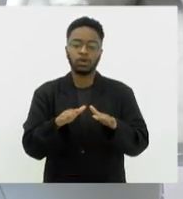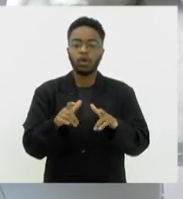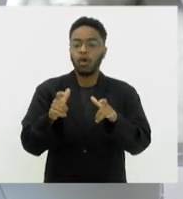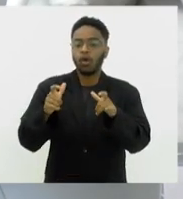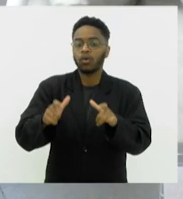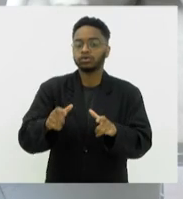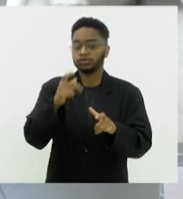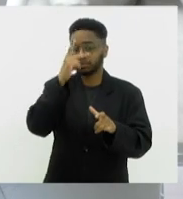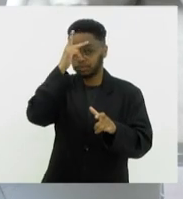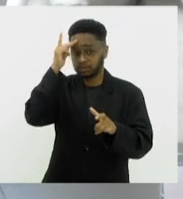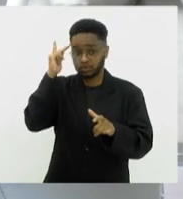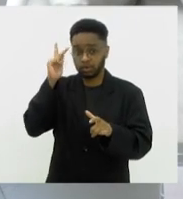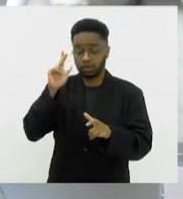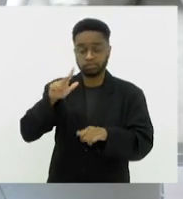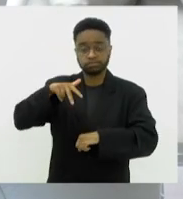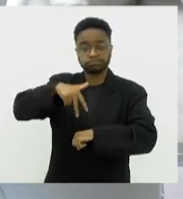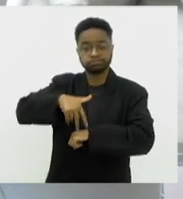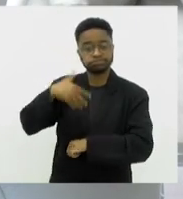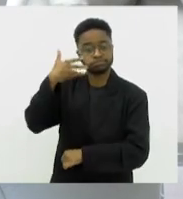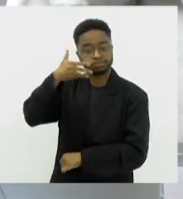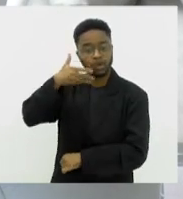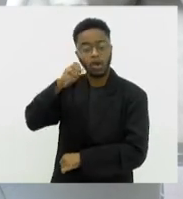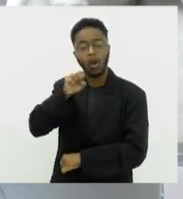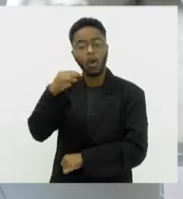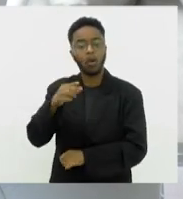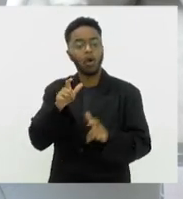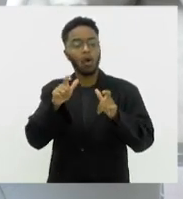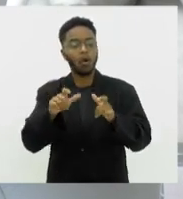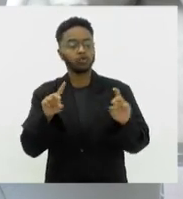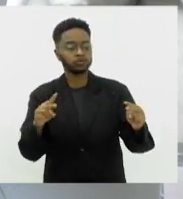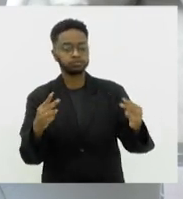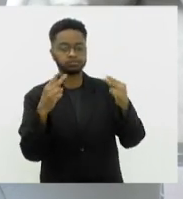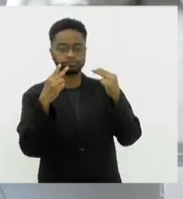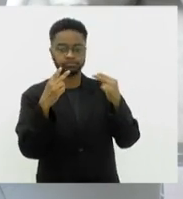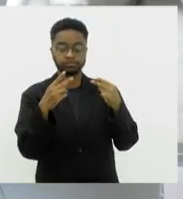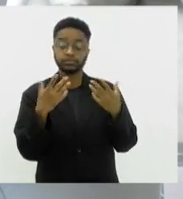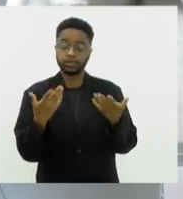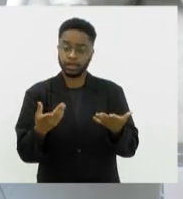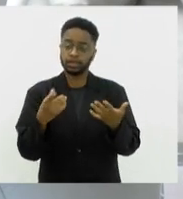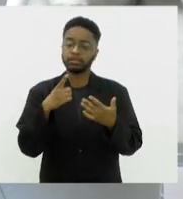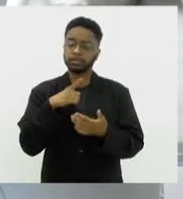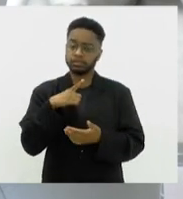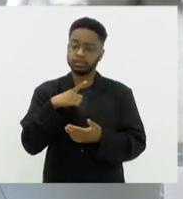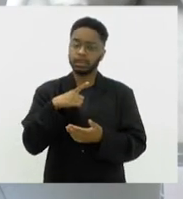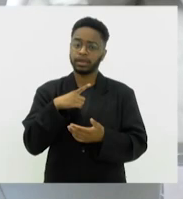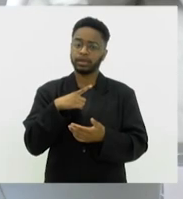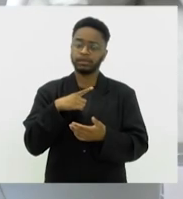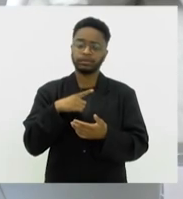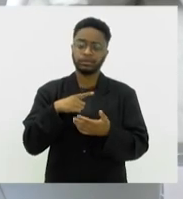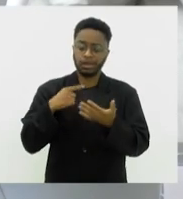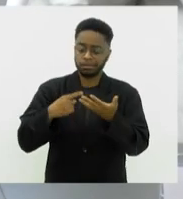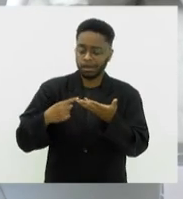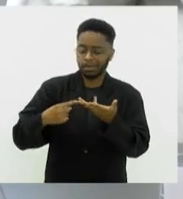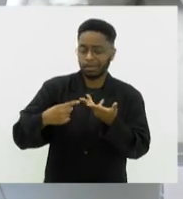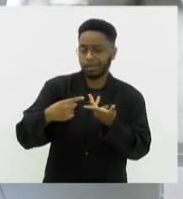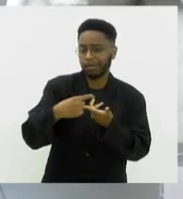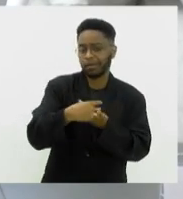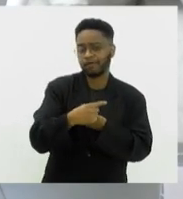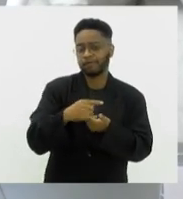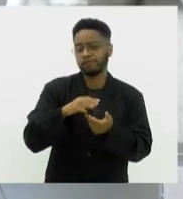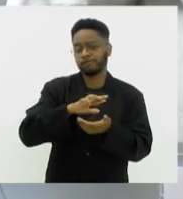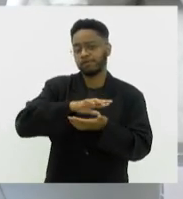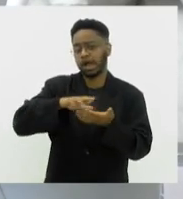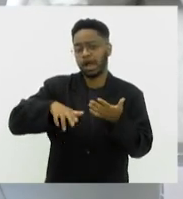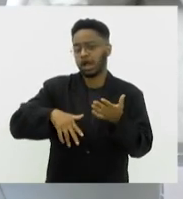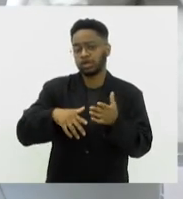pessoa está falando ou ela é vista Então temos várias suscetibilidades sociais que precisam ser levadas